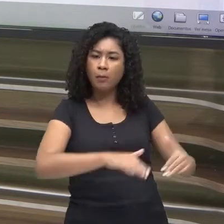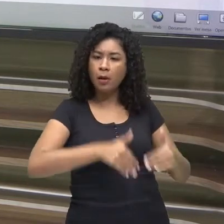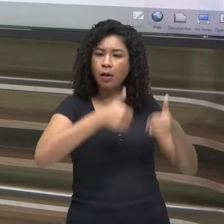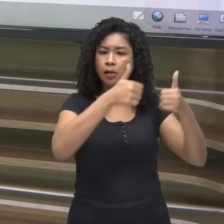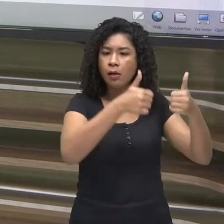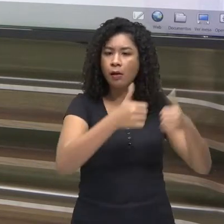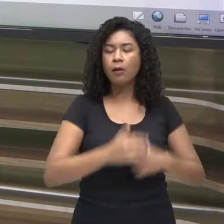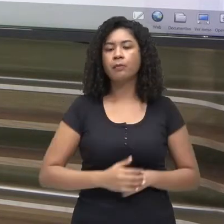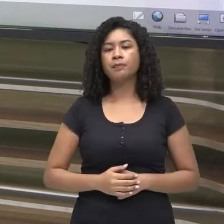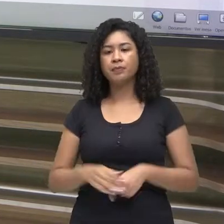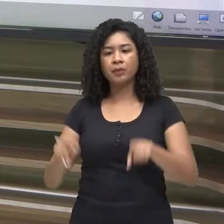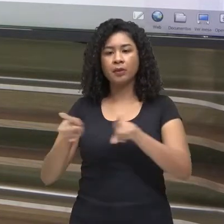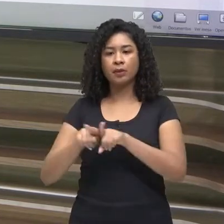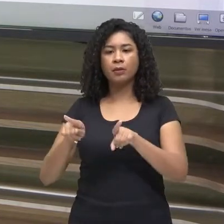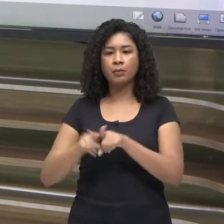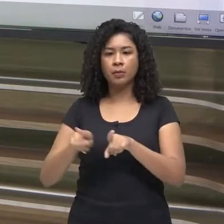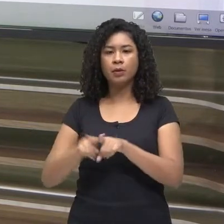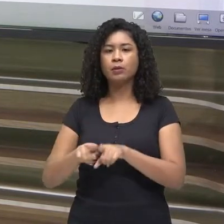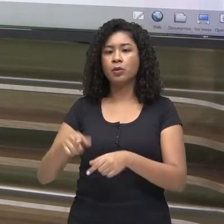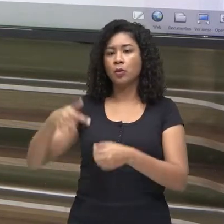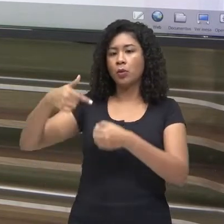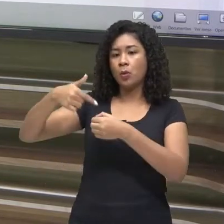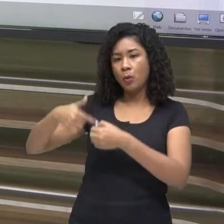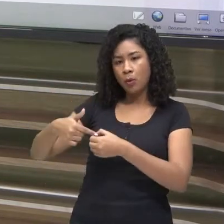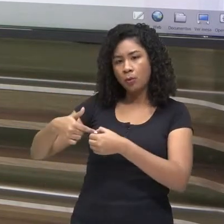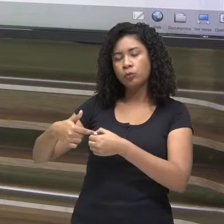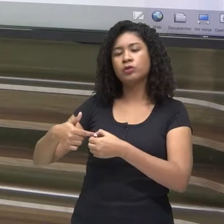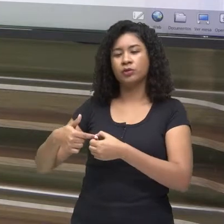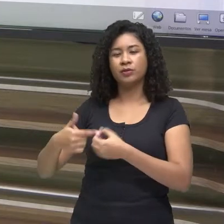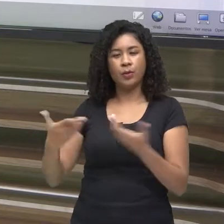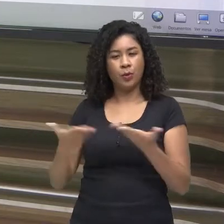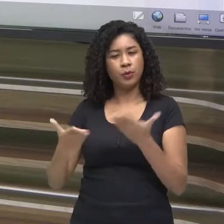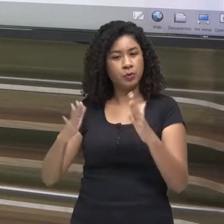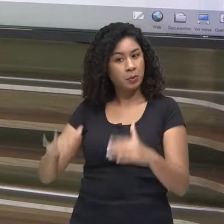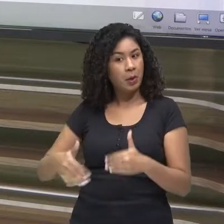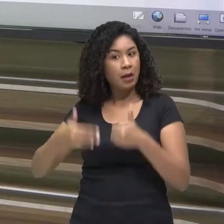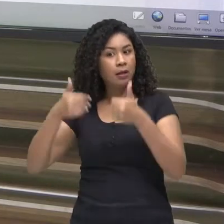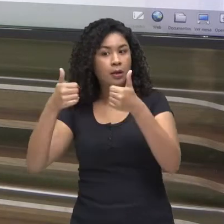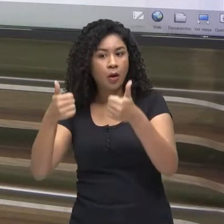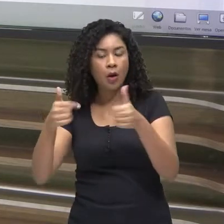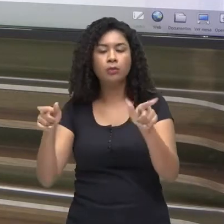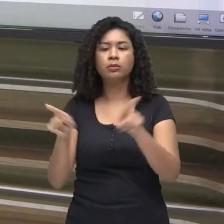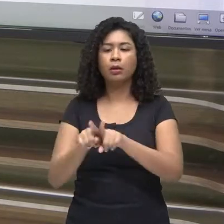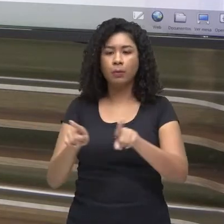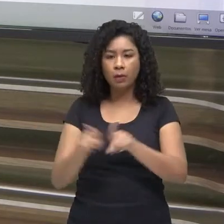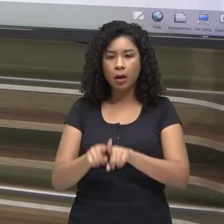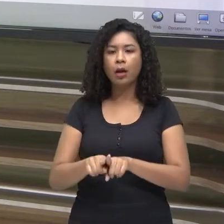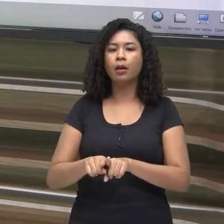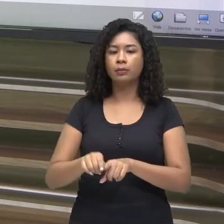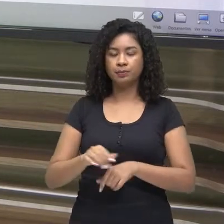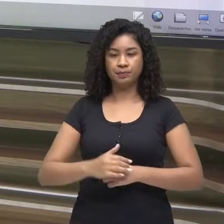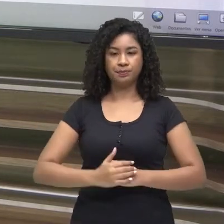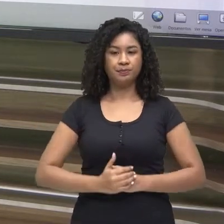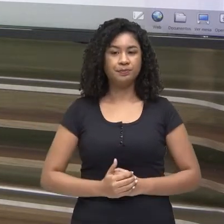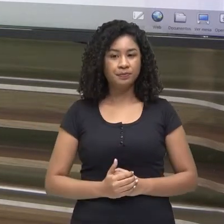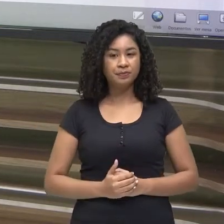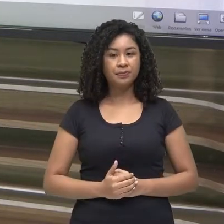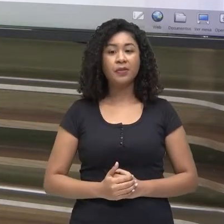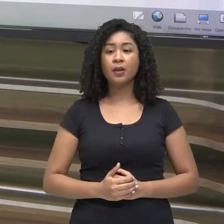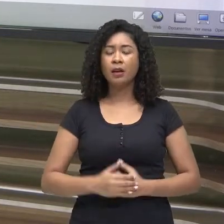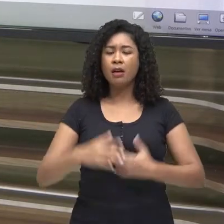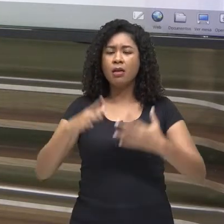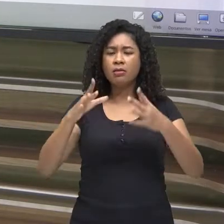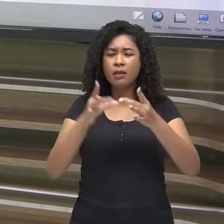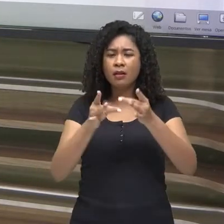Hoje nós temos combustíveis que são mais potentes, nós temos combustíveis que são renováveis. Então, tudo